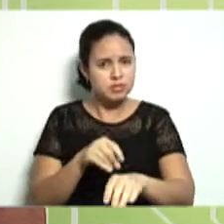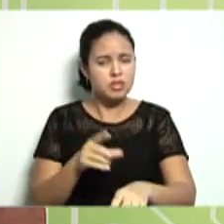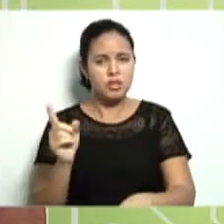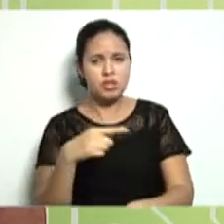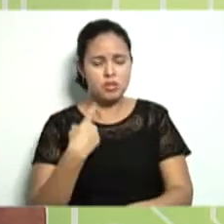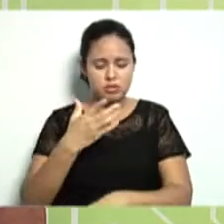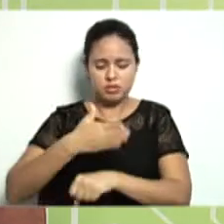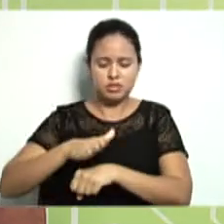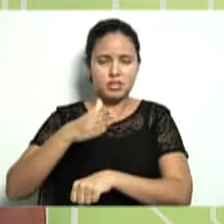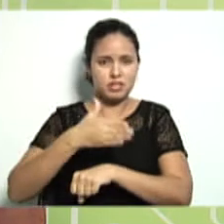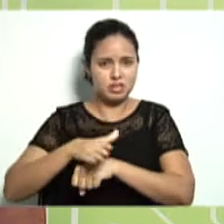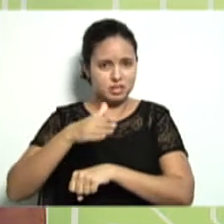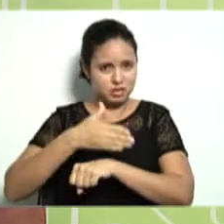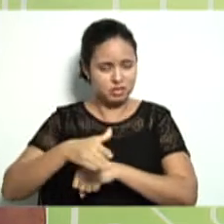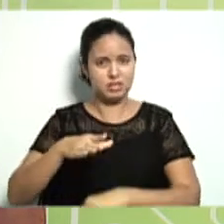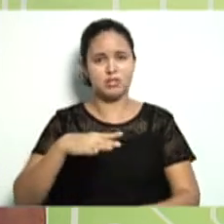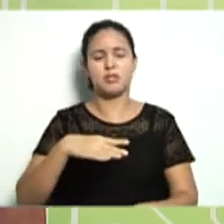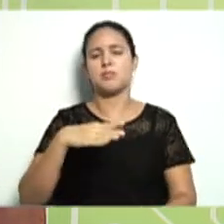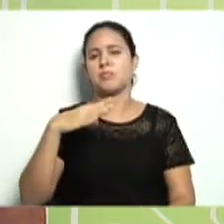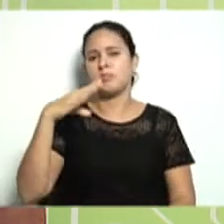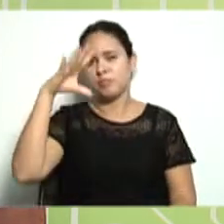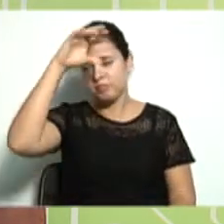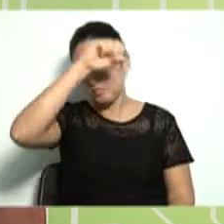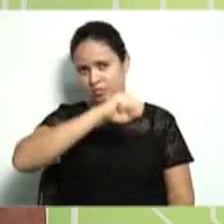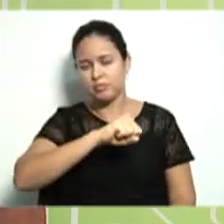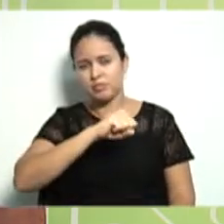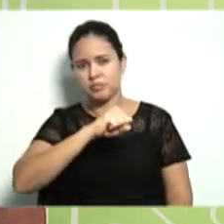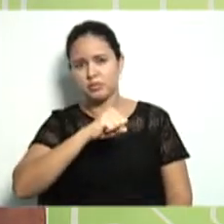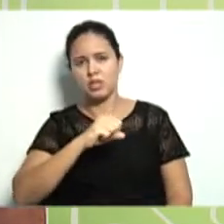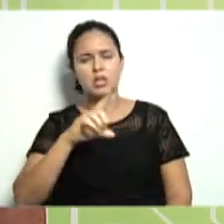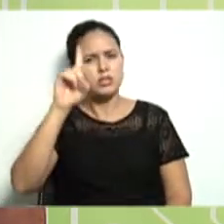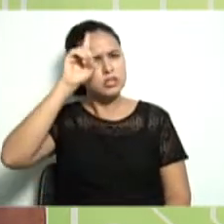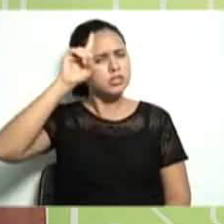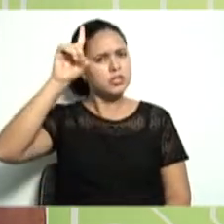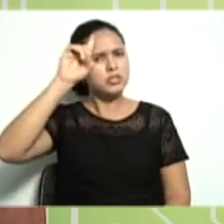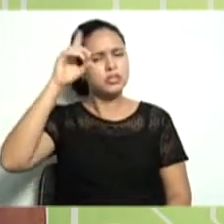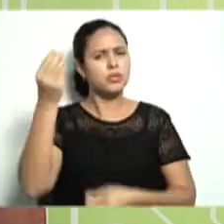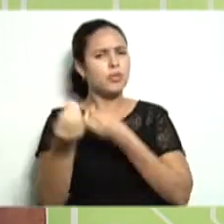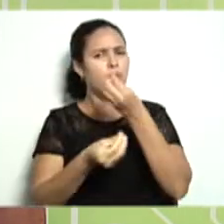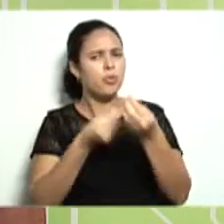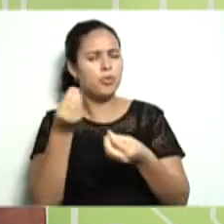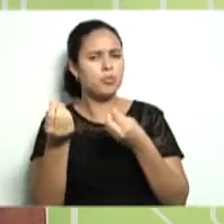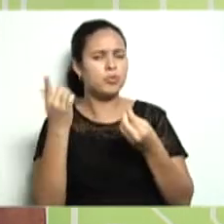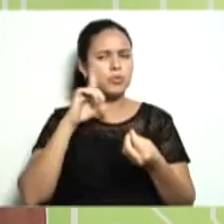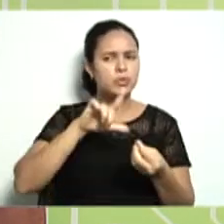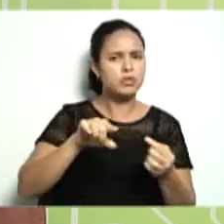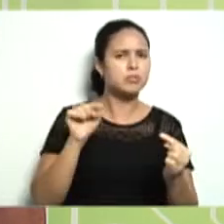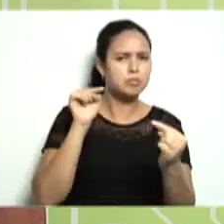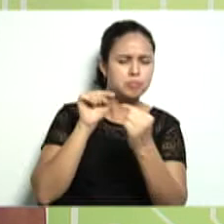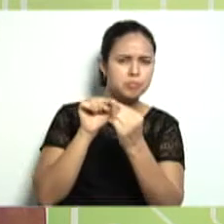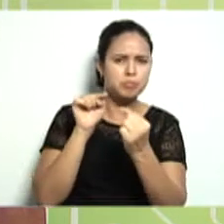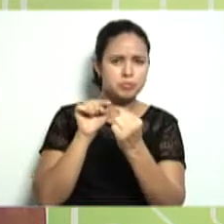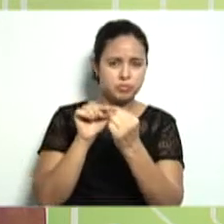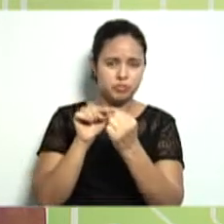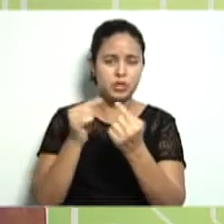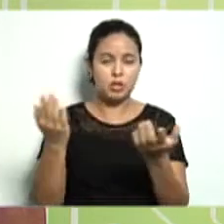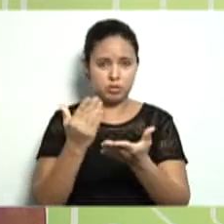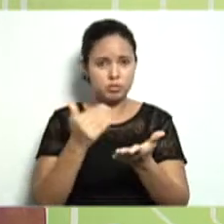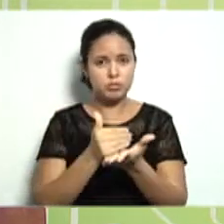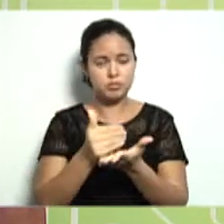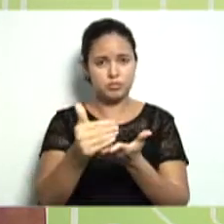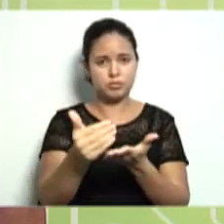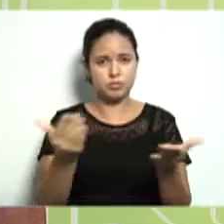está aprendendo. Já vamos começar a aplicar no nosso dia a dia. Então, vamos lá à nossa aula de